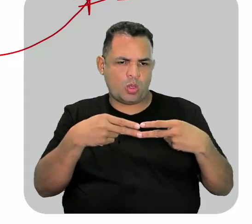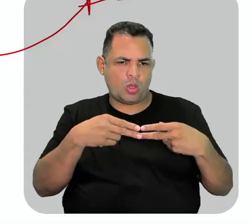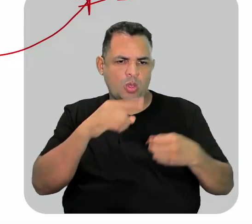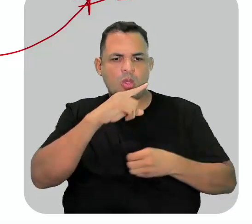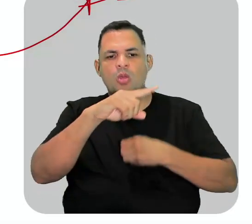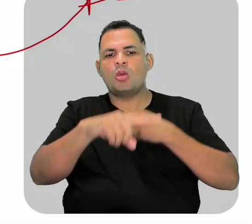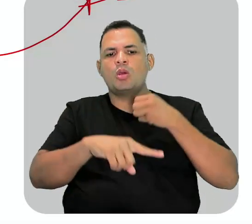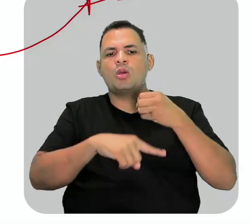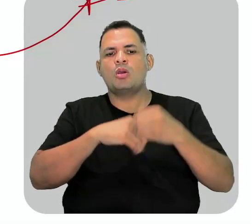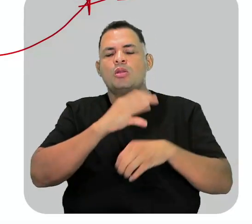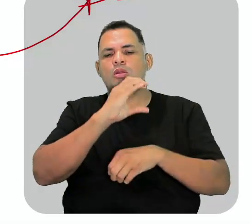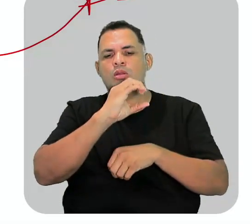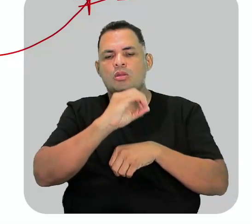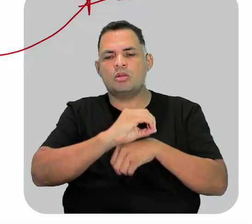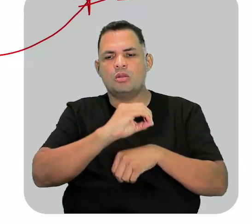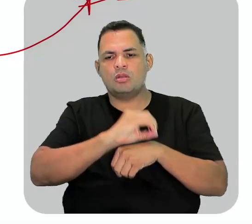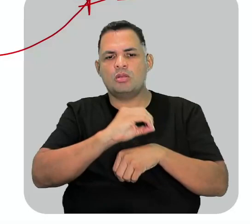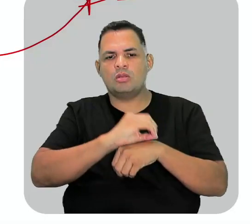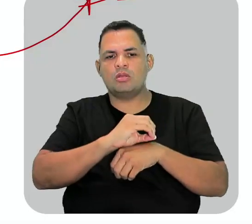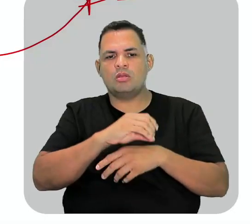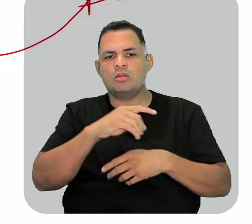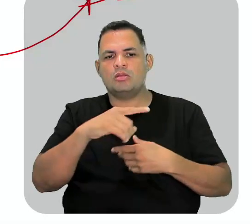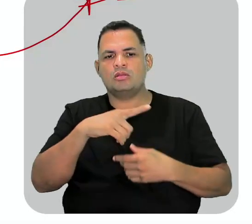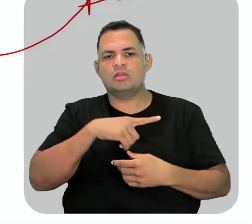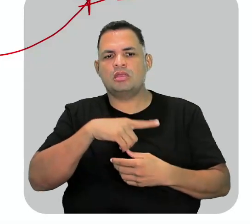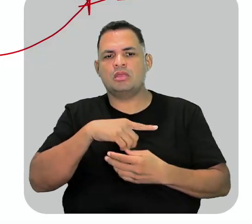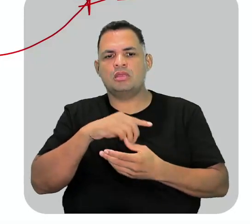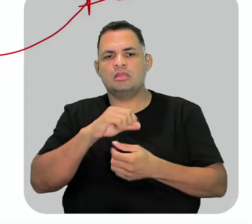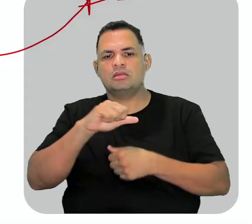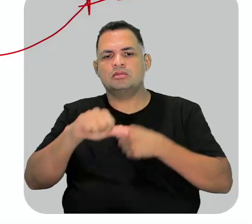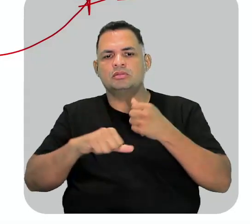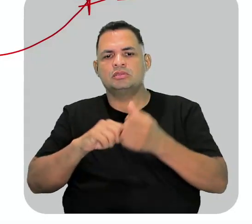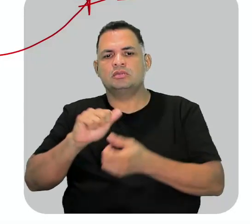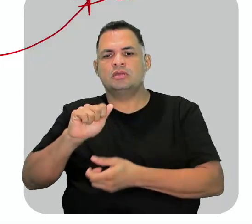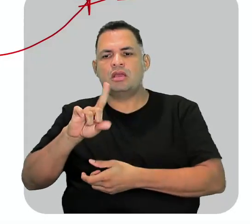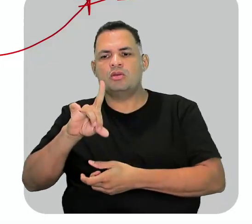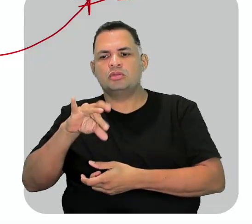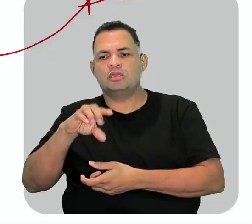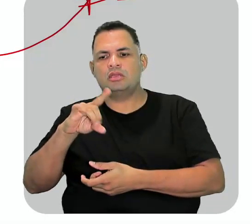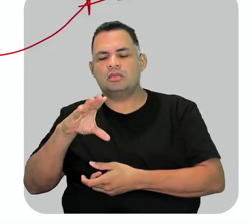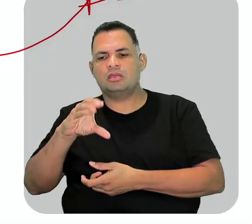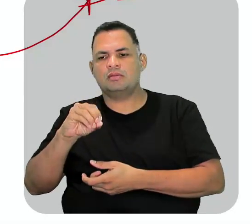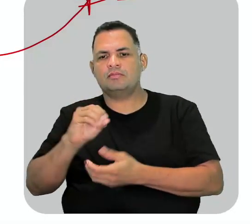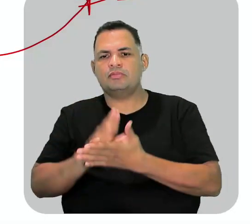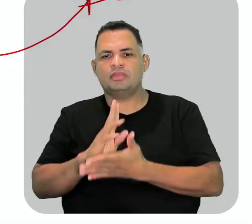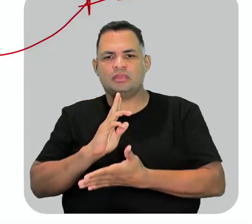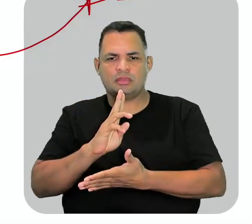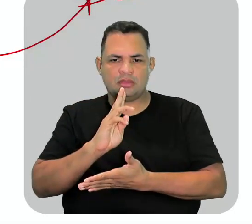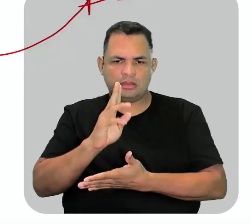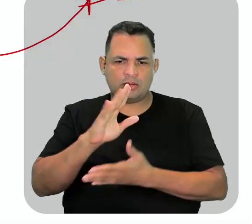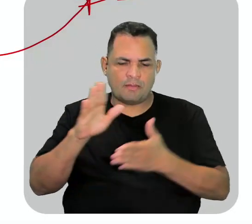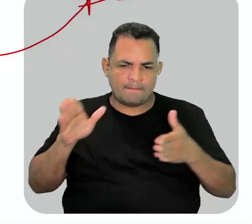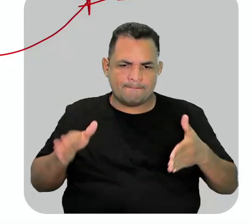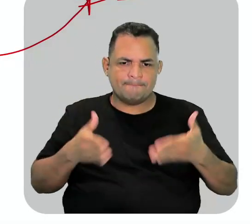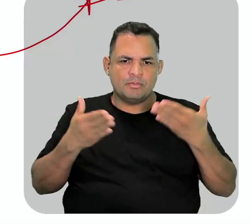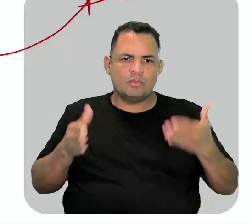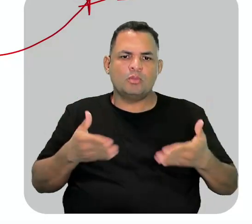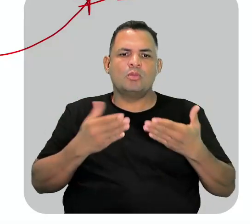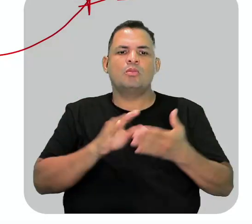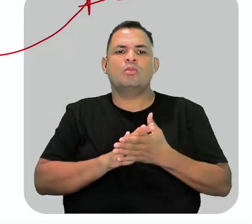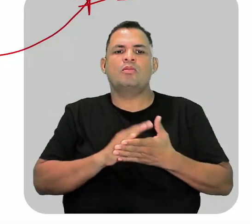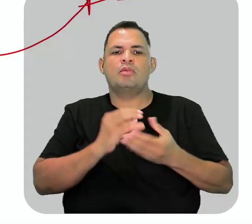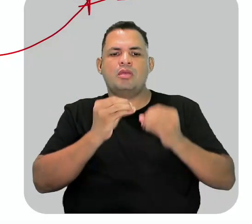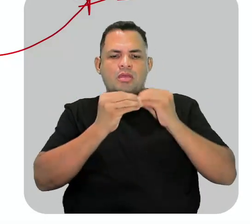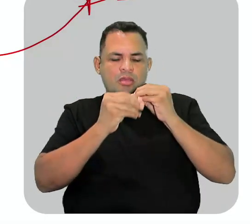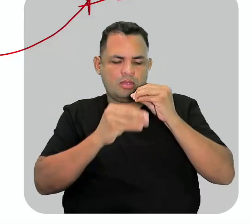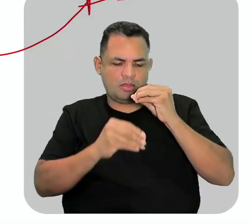oxigênio. E aí a gente tem a formação de um aldeído. Se eu continuar promovendo a